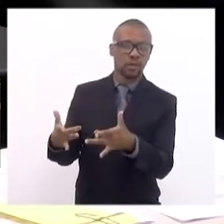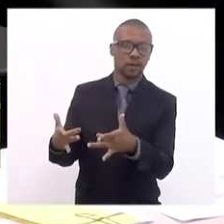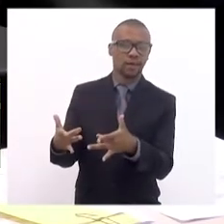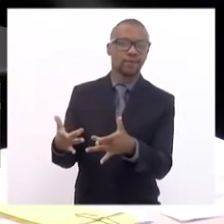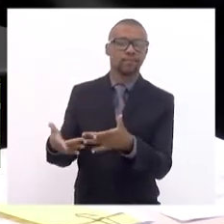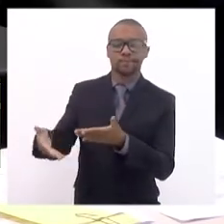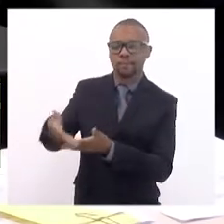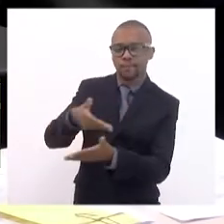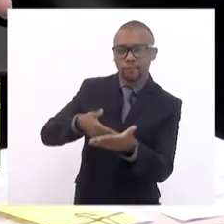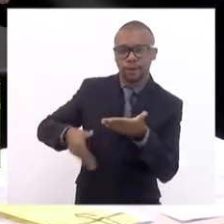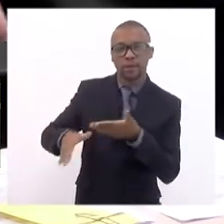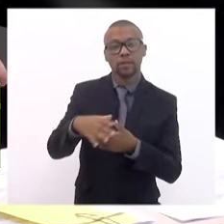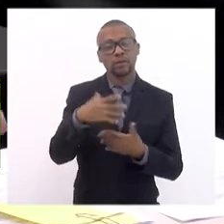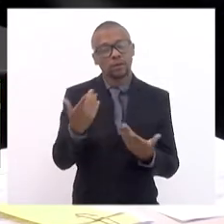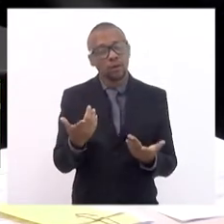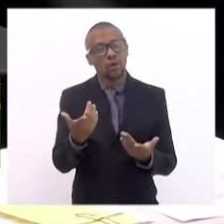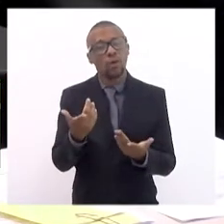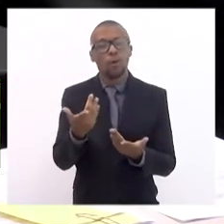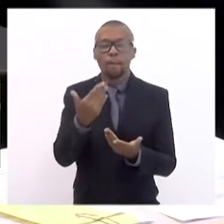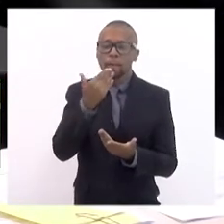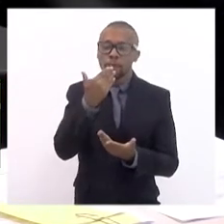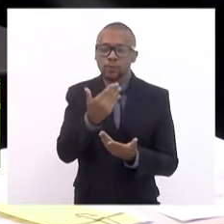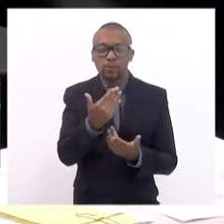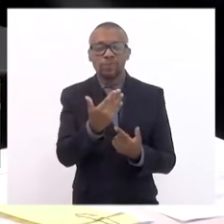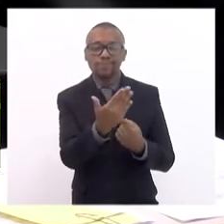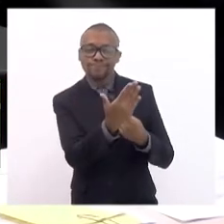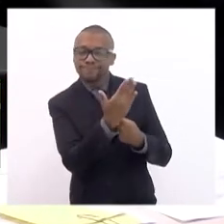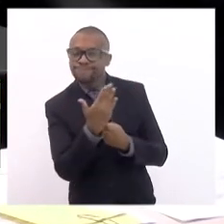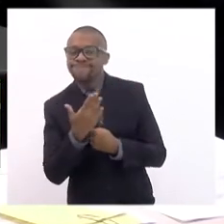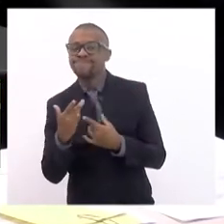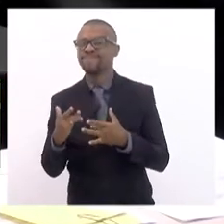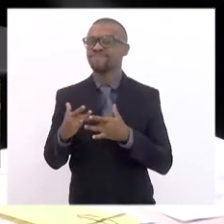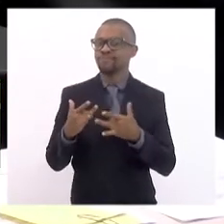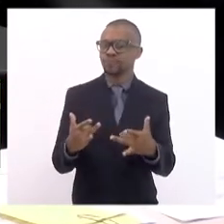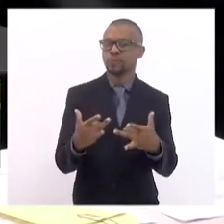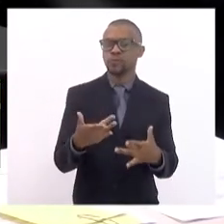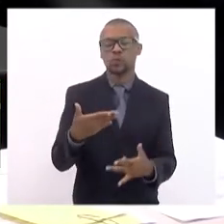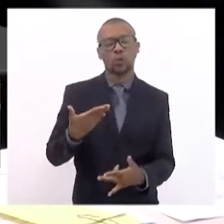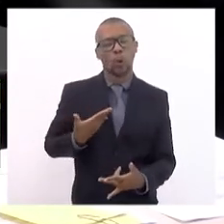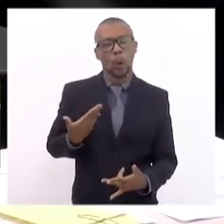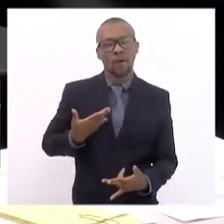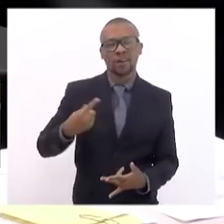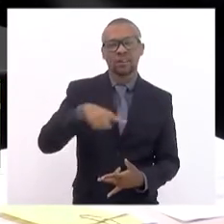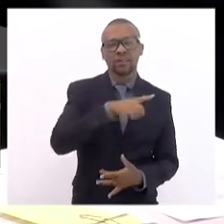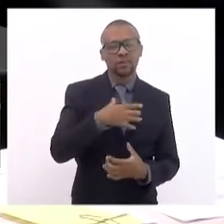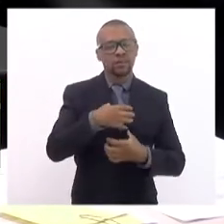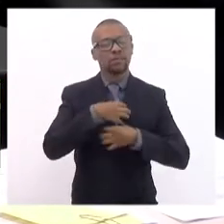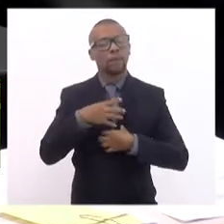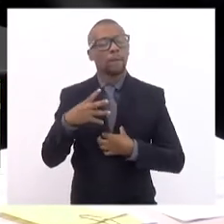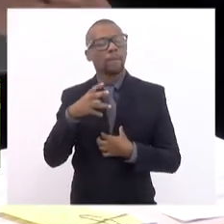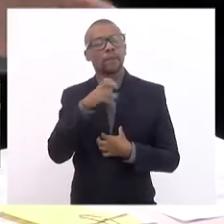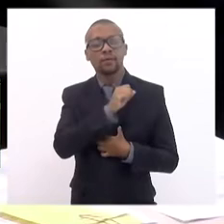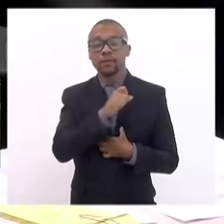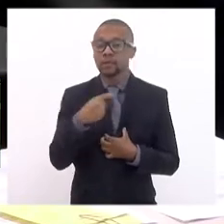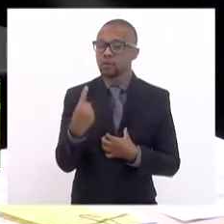né, solidariedade dos meus colegas e sinto que, né, nós vamos, deputado,